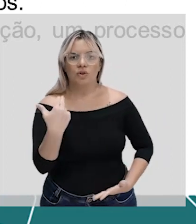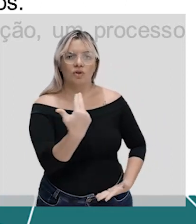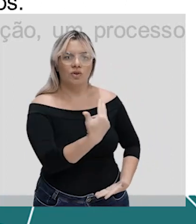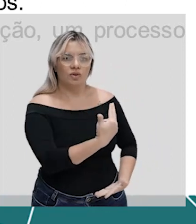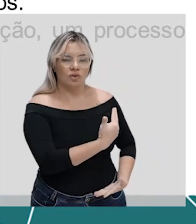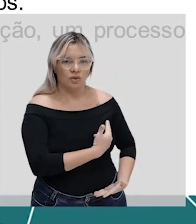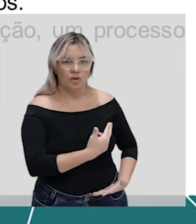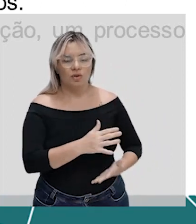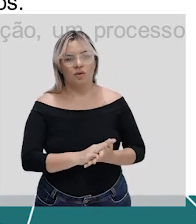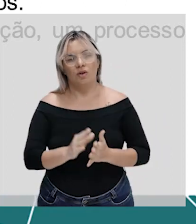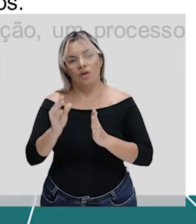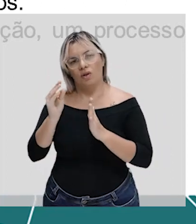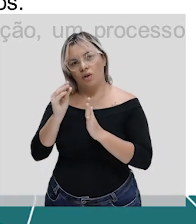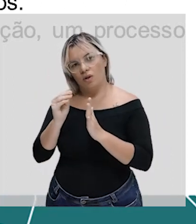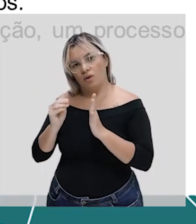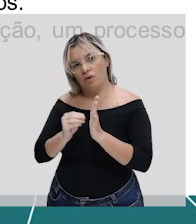falando